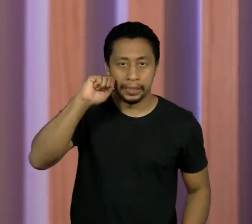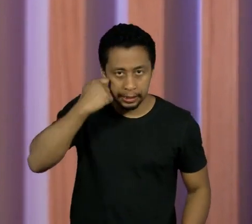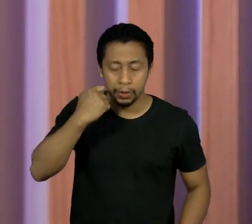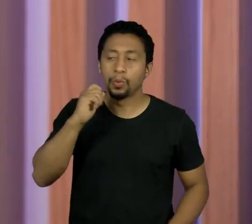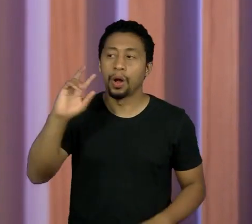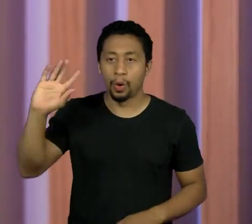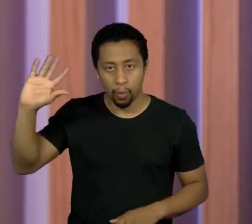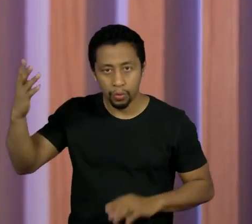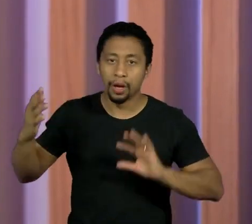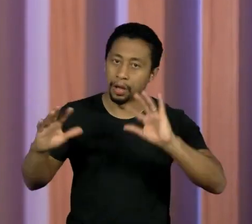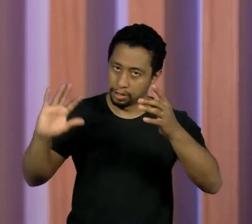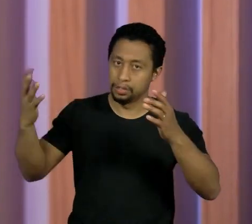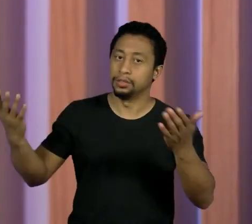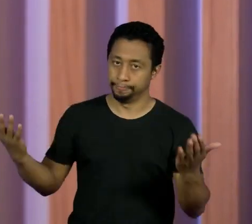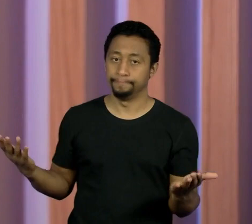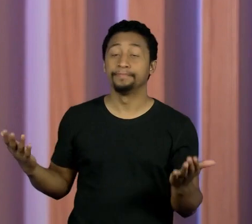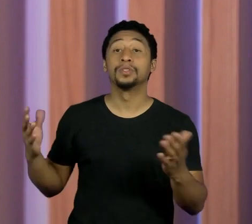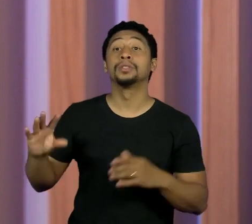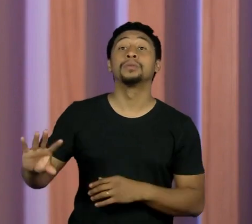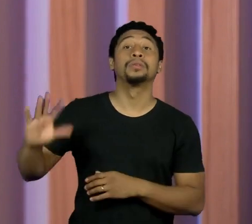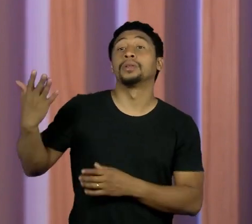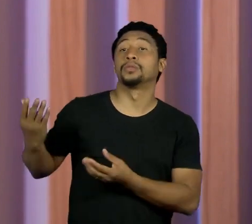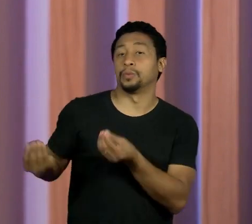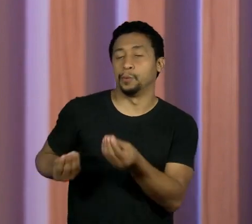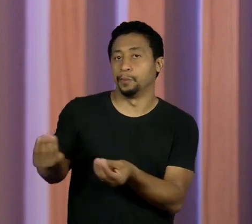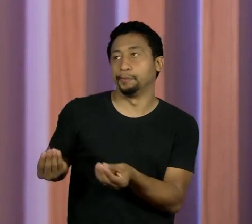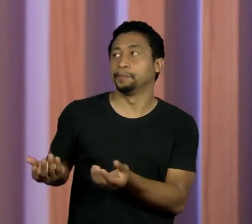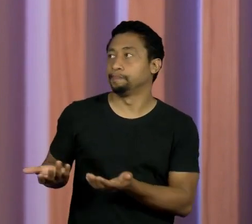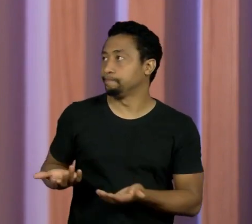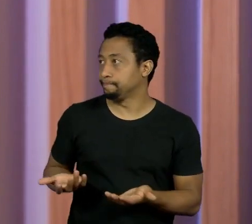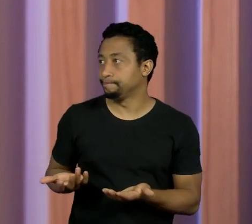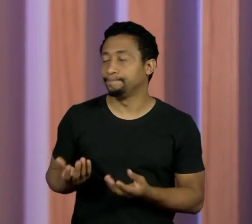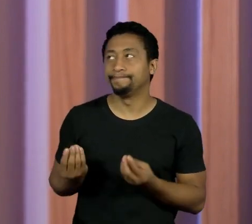Mas ele está muito associado